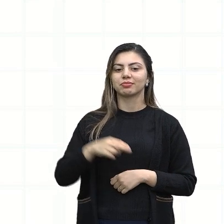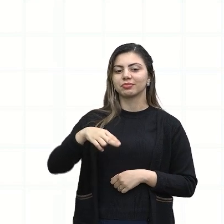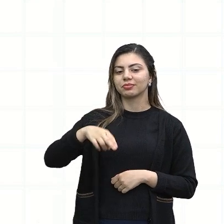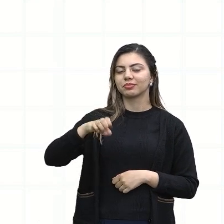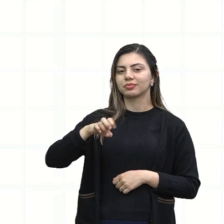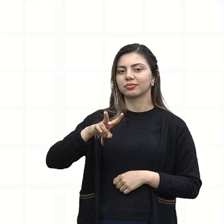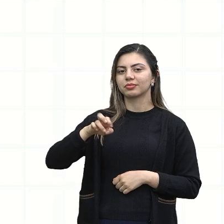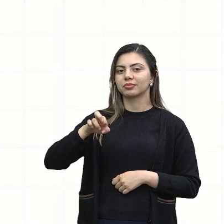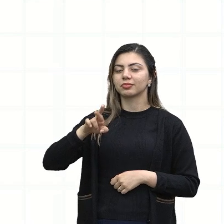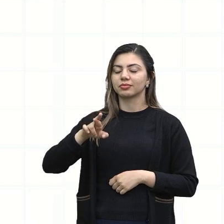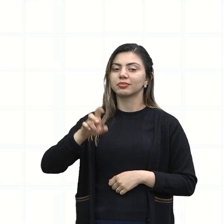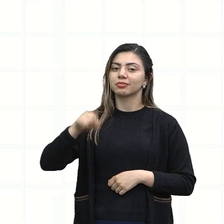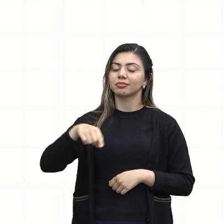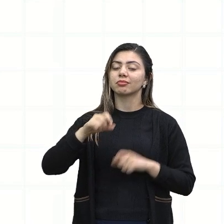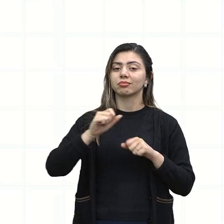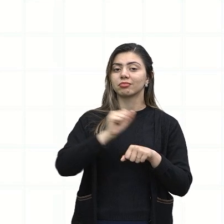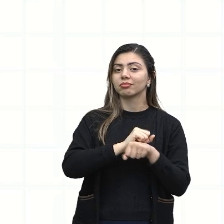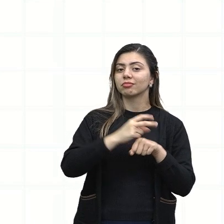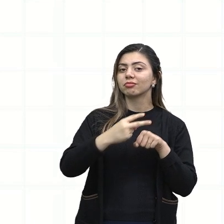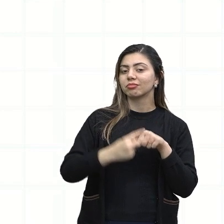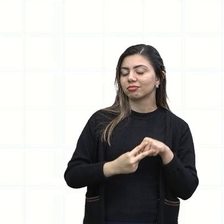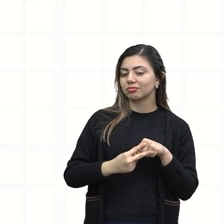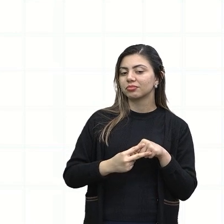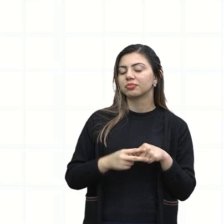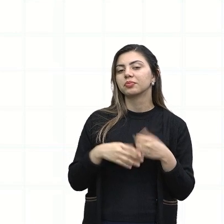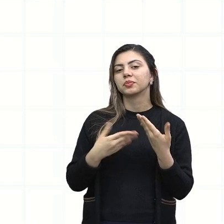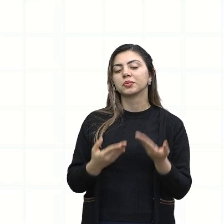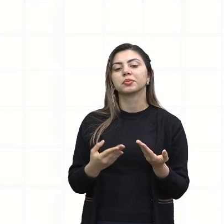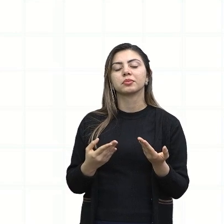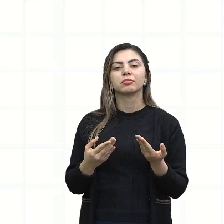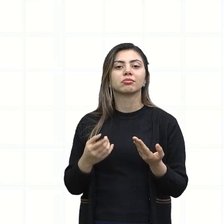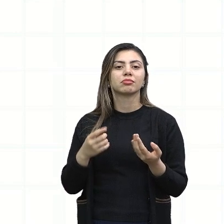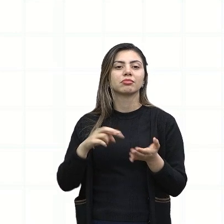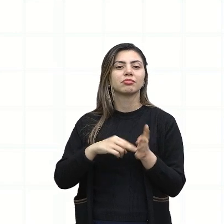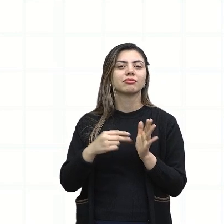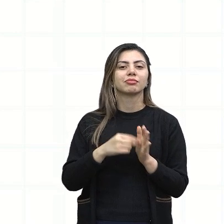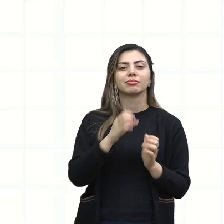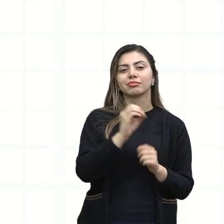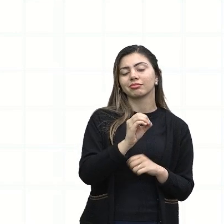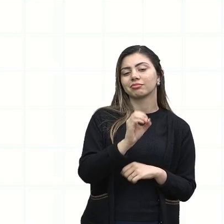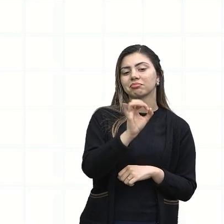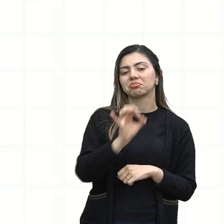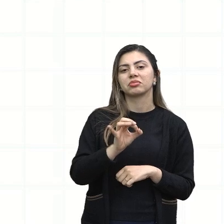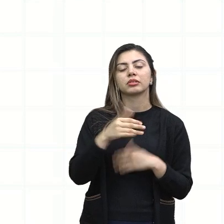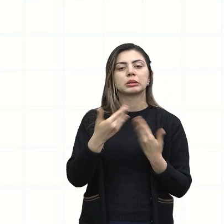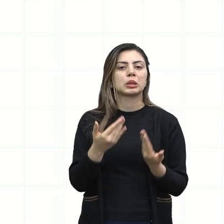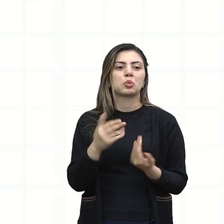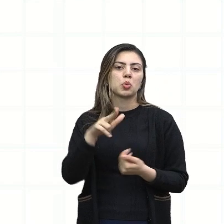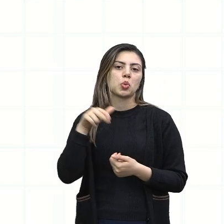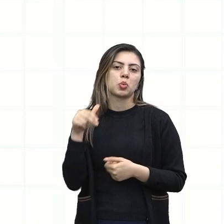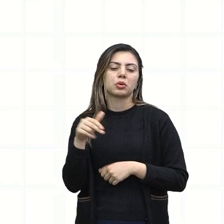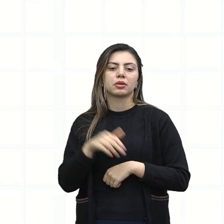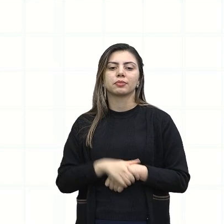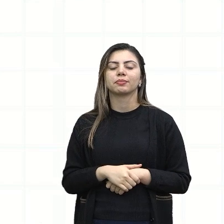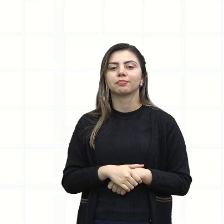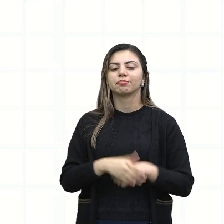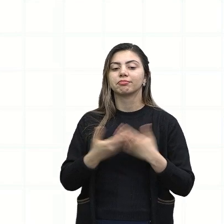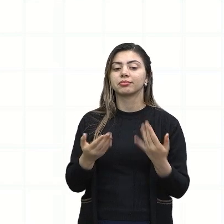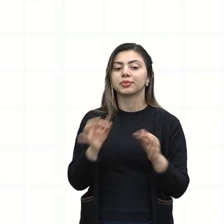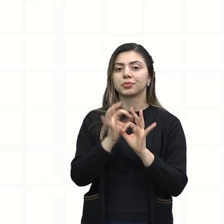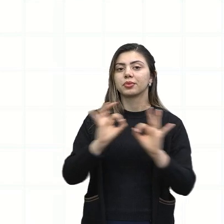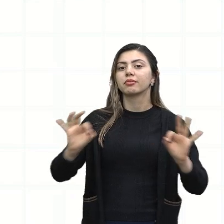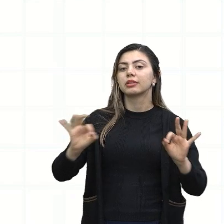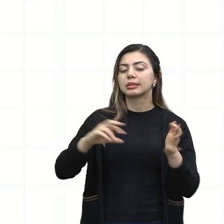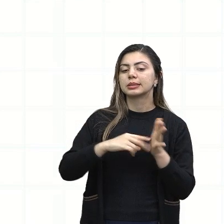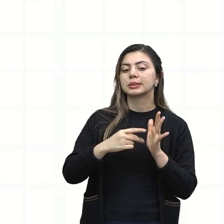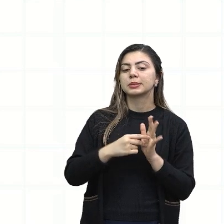Never, que é um advérbio de frequência, né? Que quer dizer aí 0% do tempo, não faz, né? Então, a frase